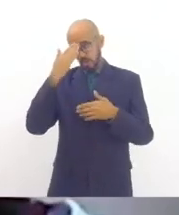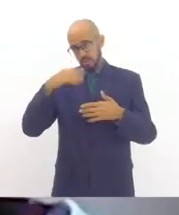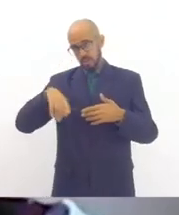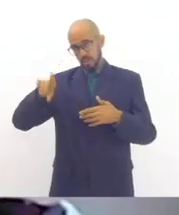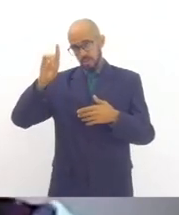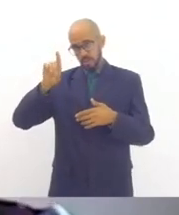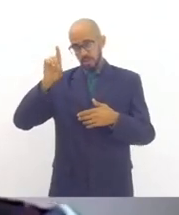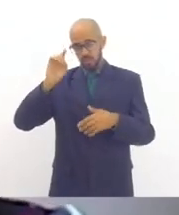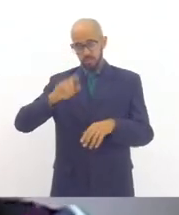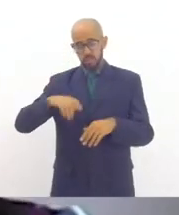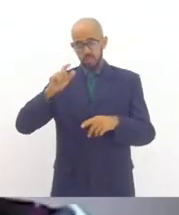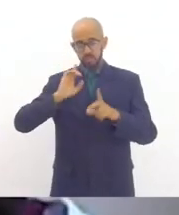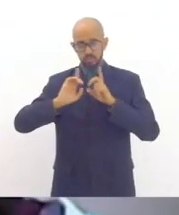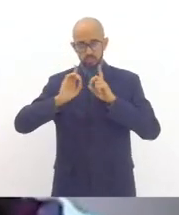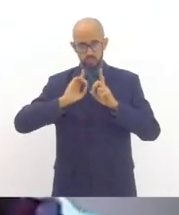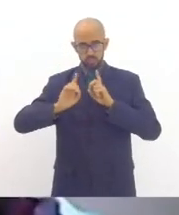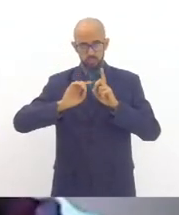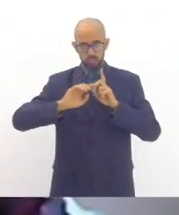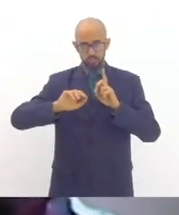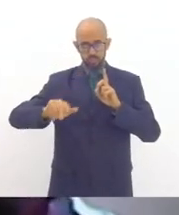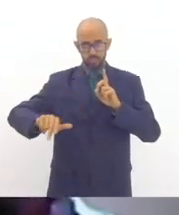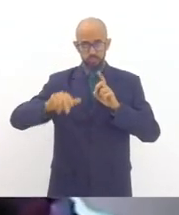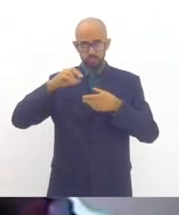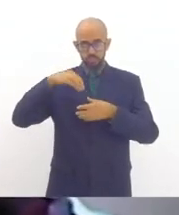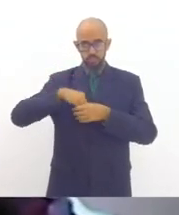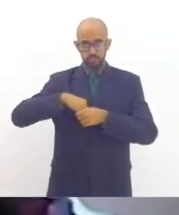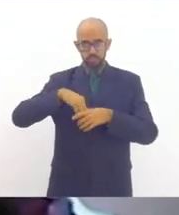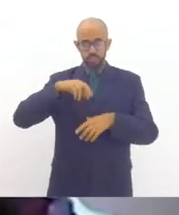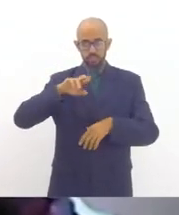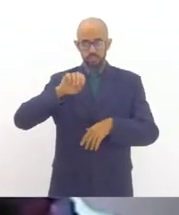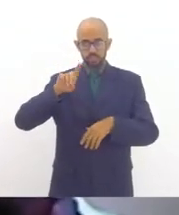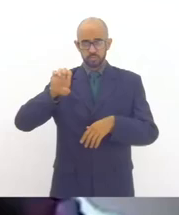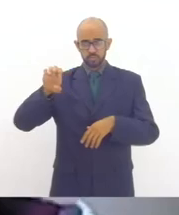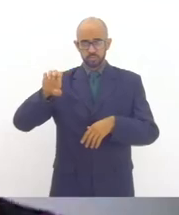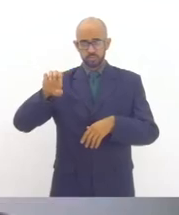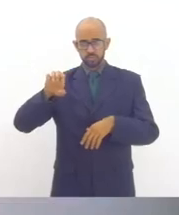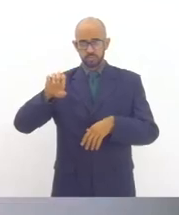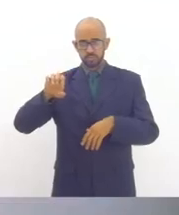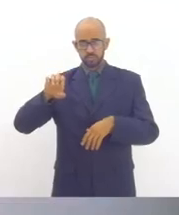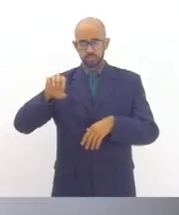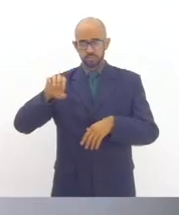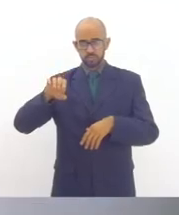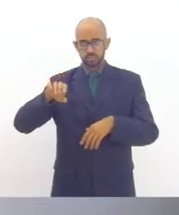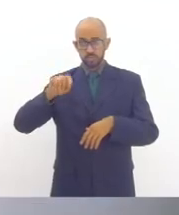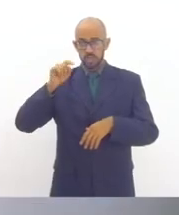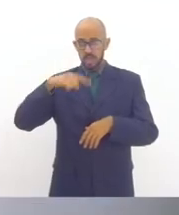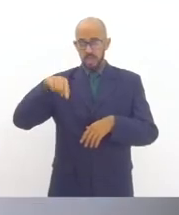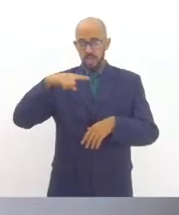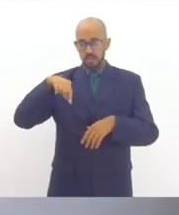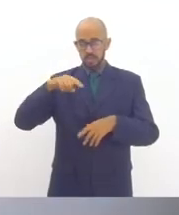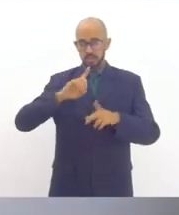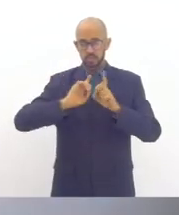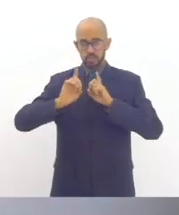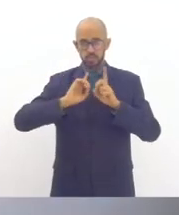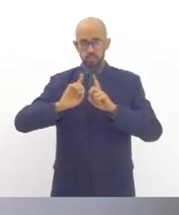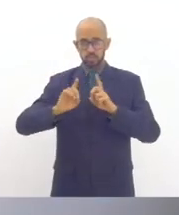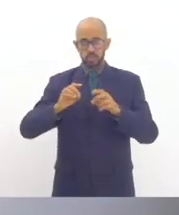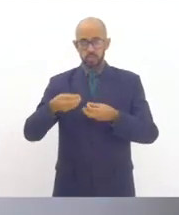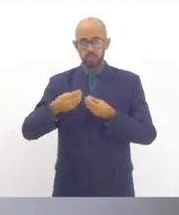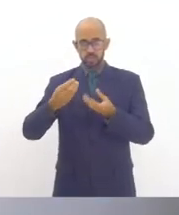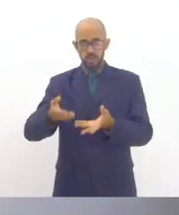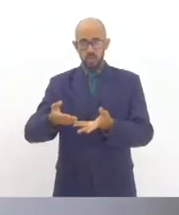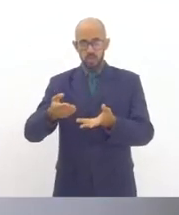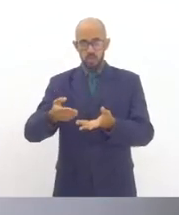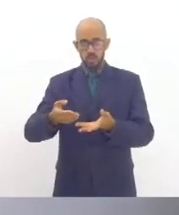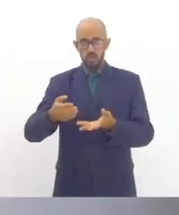de discussões dentro da rede, e nessas discussões foi ofertada a oportunidade de se